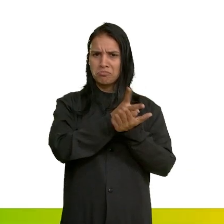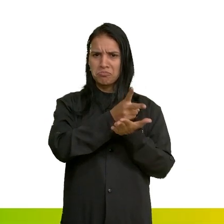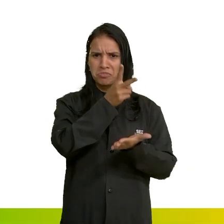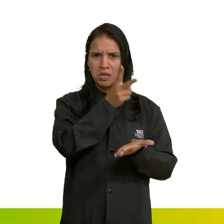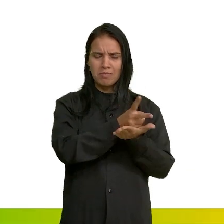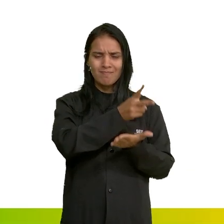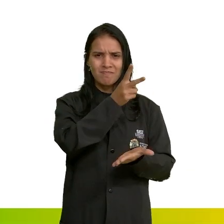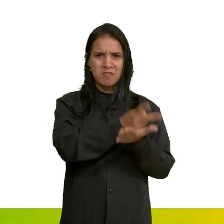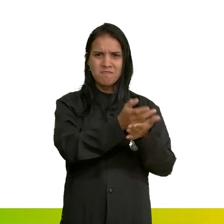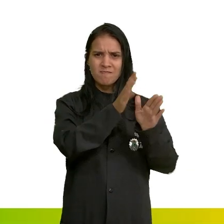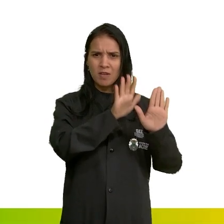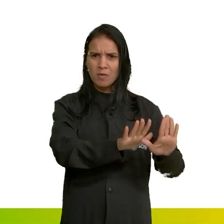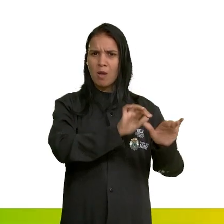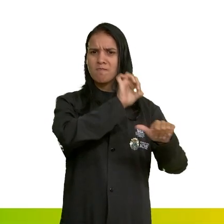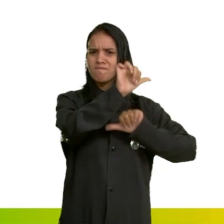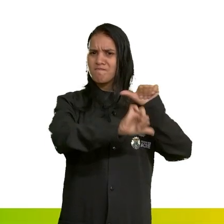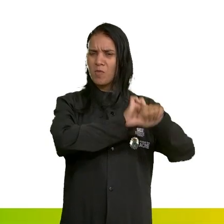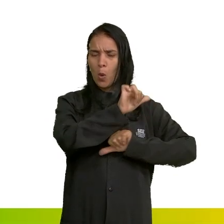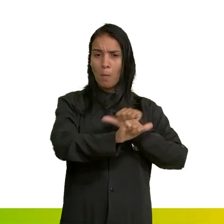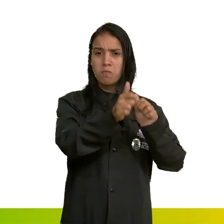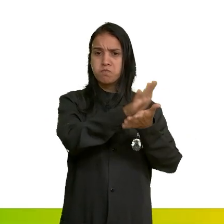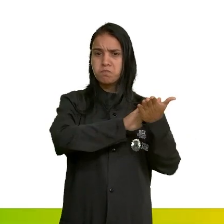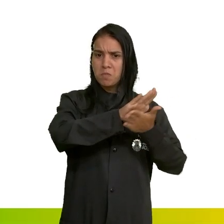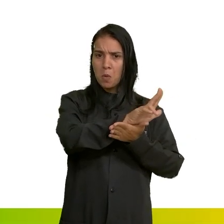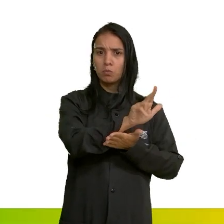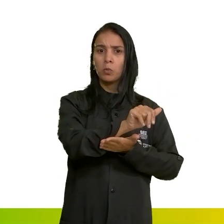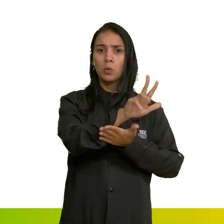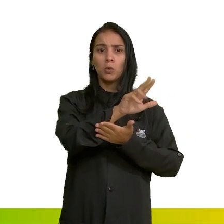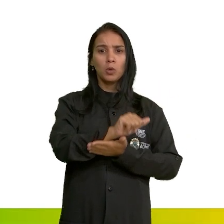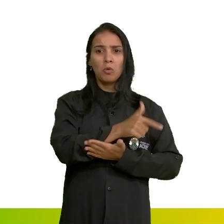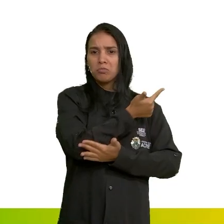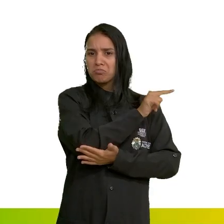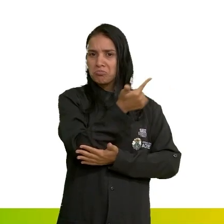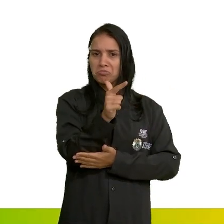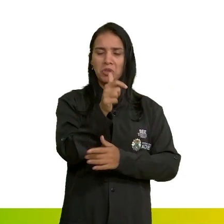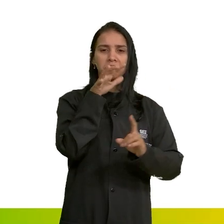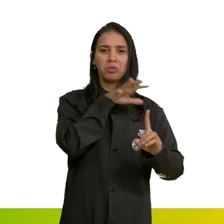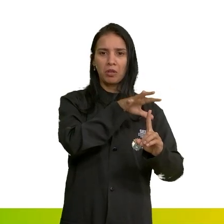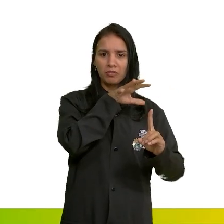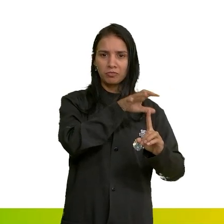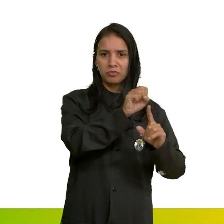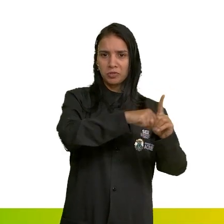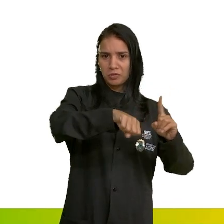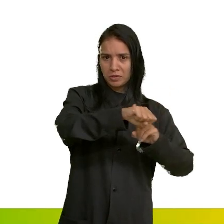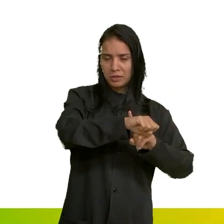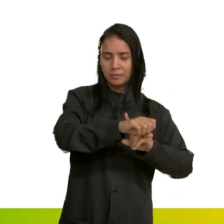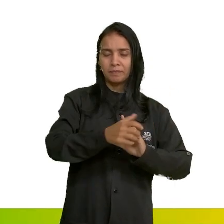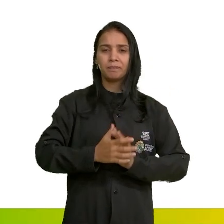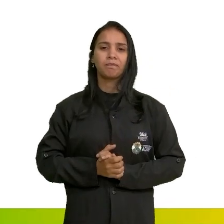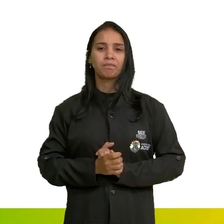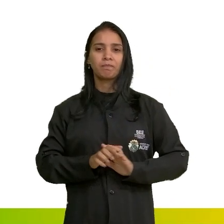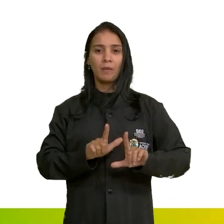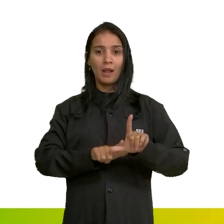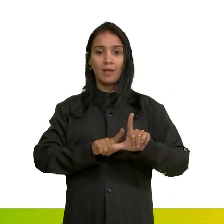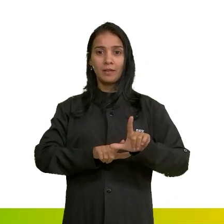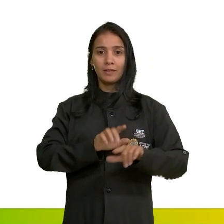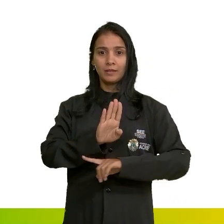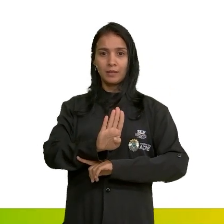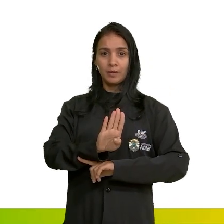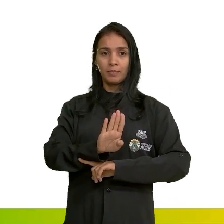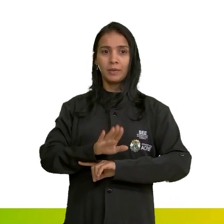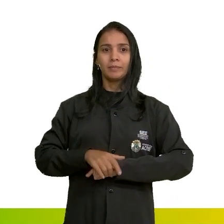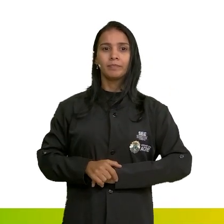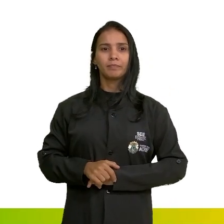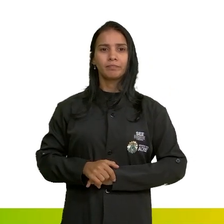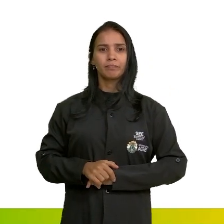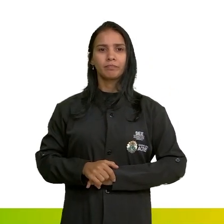não sofre influência das relações sociais e culturais. Letra B. A alteridade